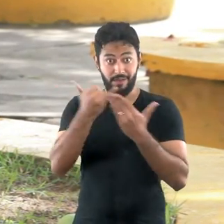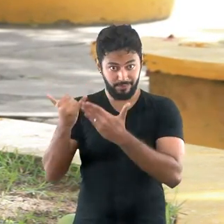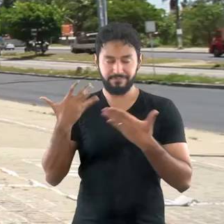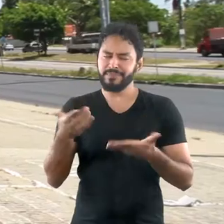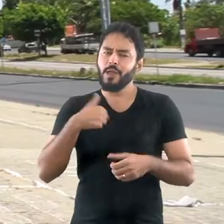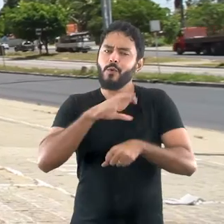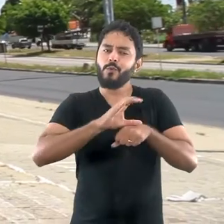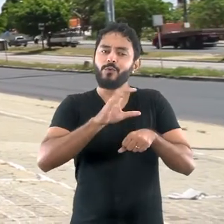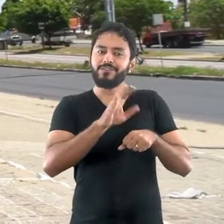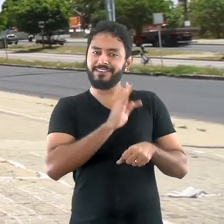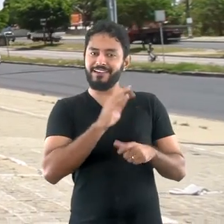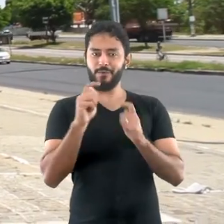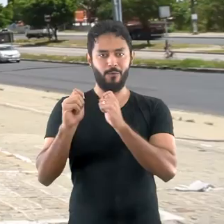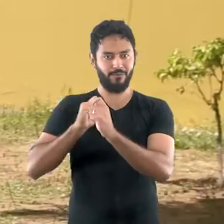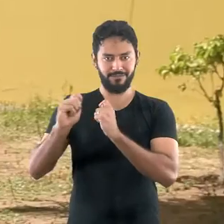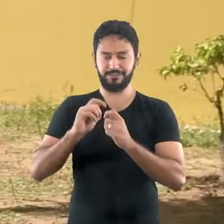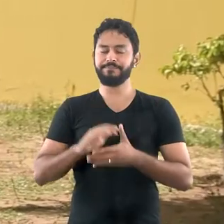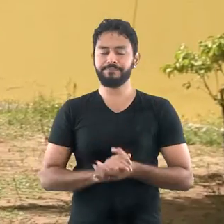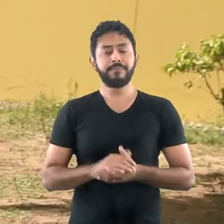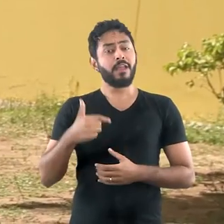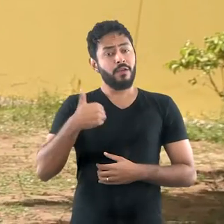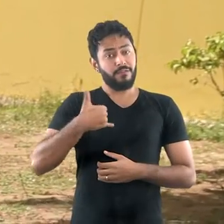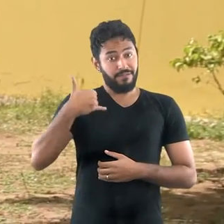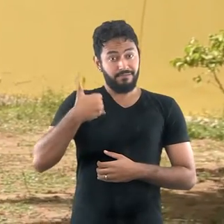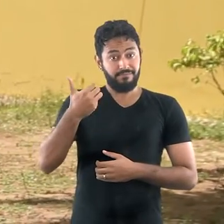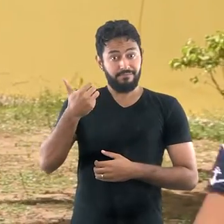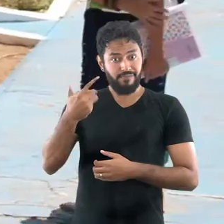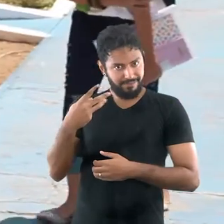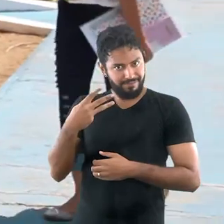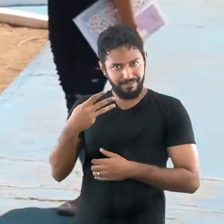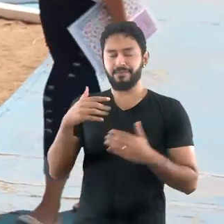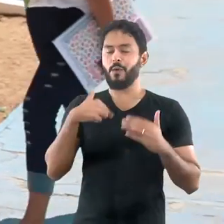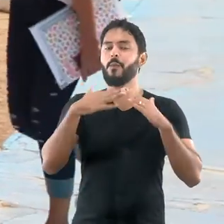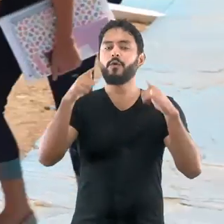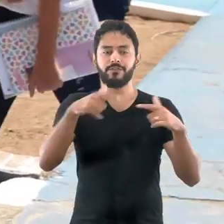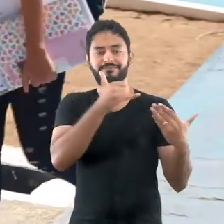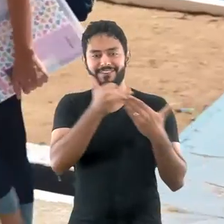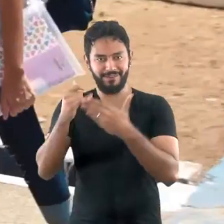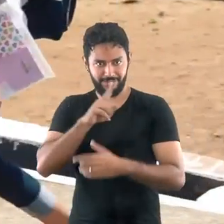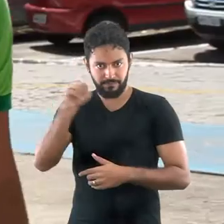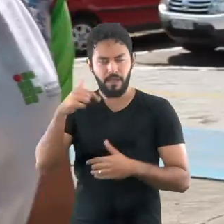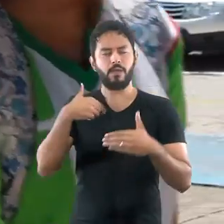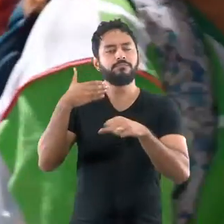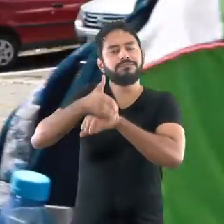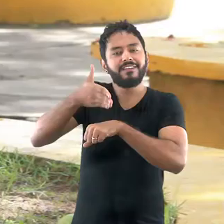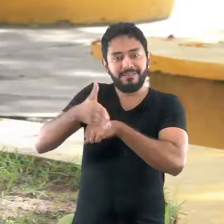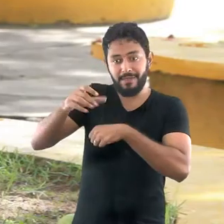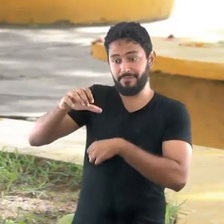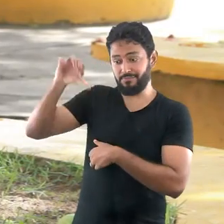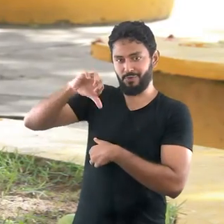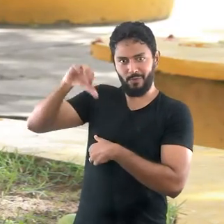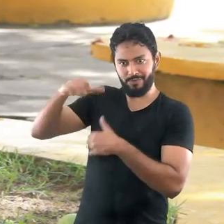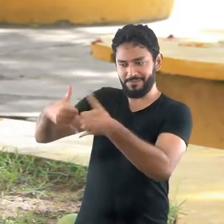logística. Tenho 23 anos e sou moradora de Igaraçu. Participei da 9ª edição do prêmio Nair Teodósio, fiquei em